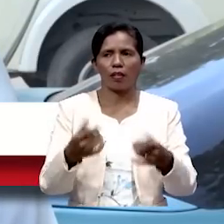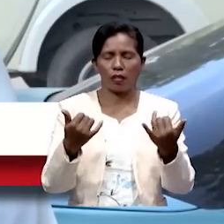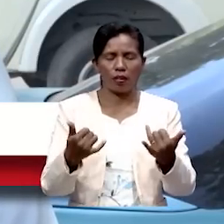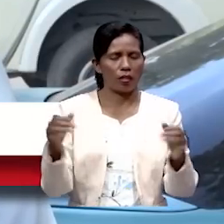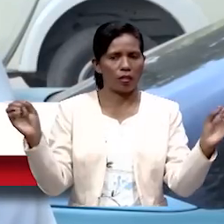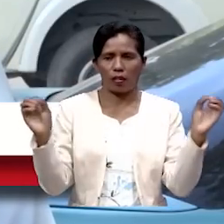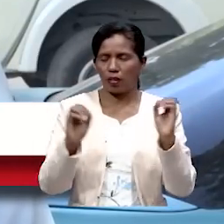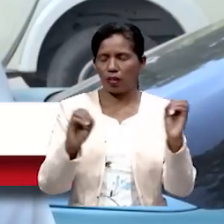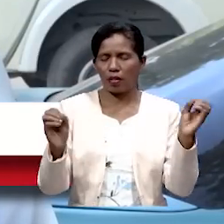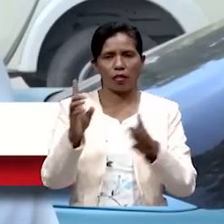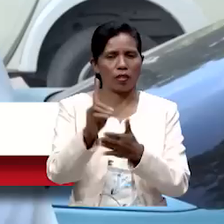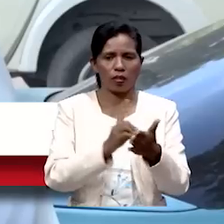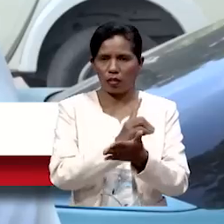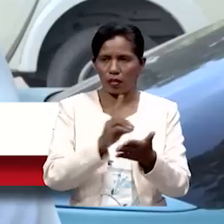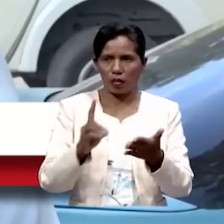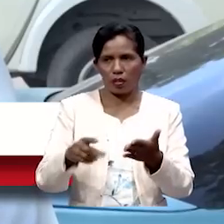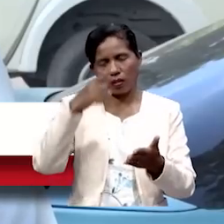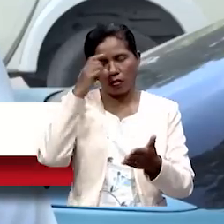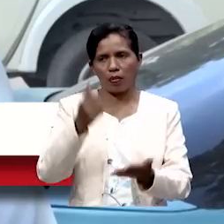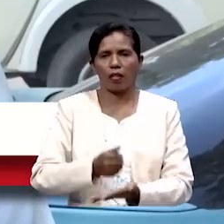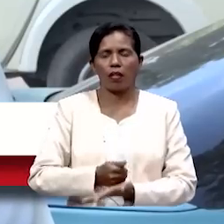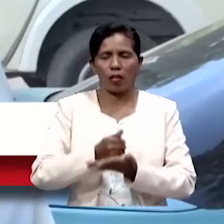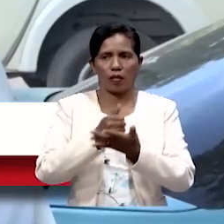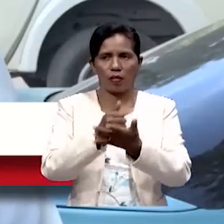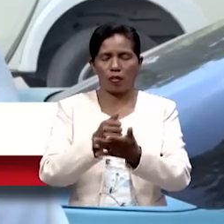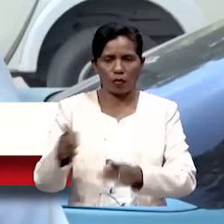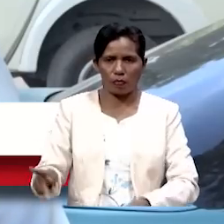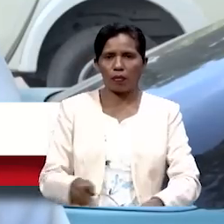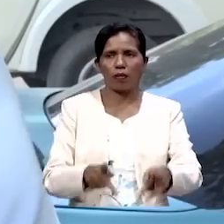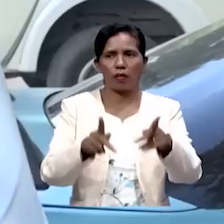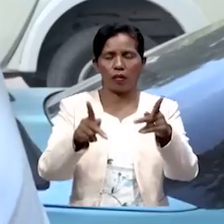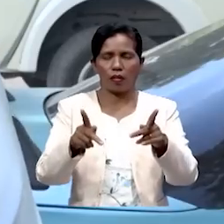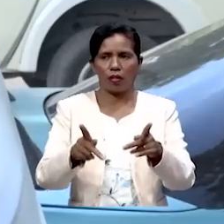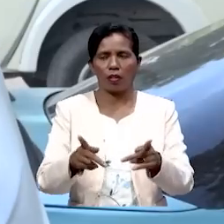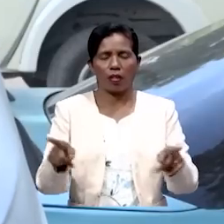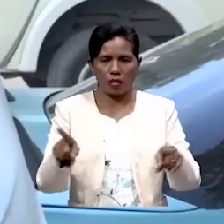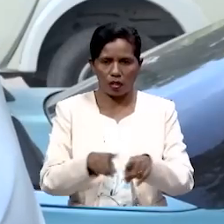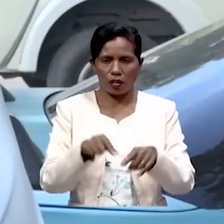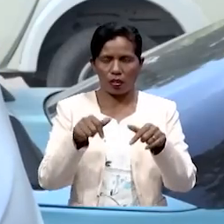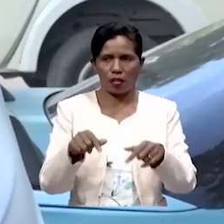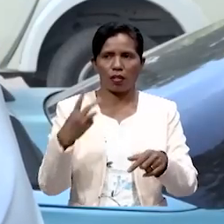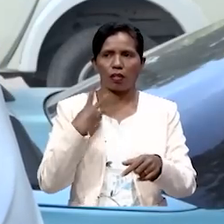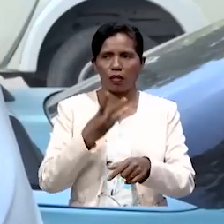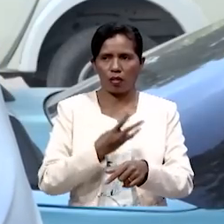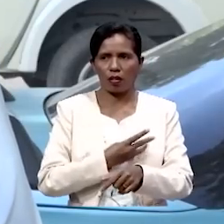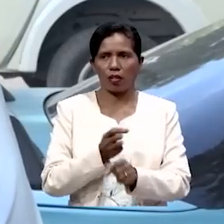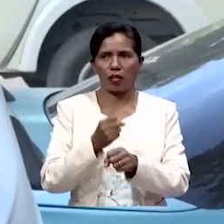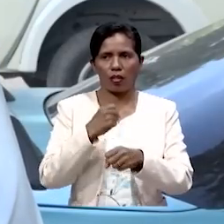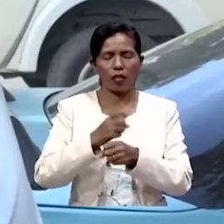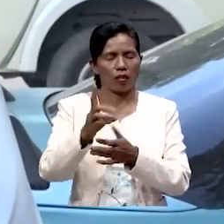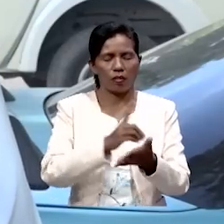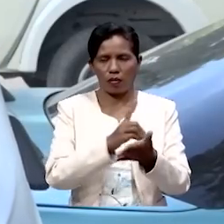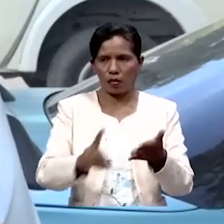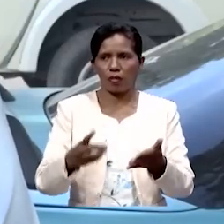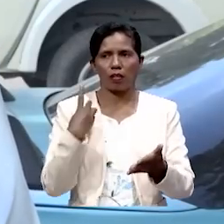ia discriminação. Tamba atendimento ida be público dan sene ita alo fale discriminação ne